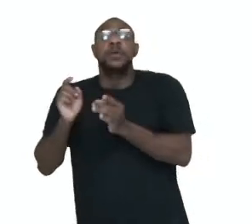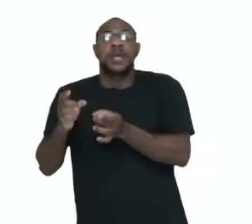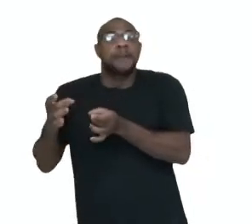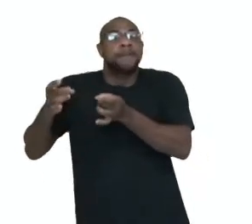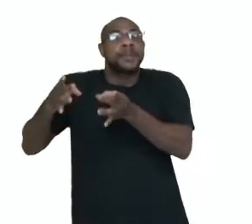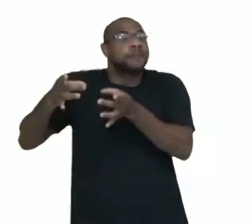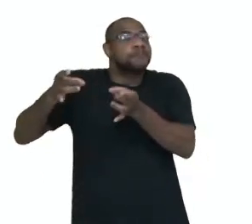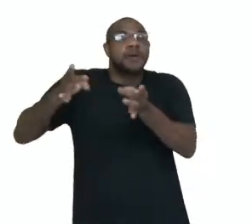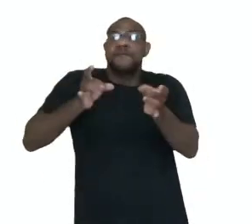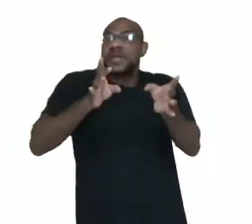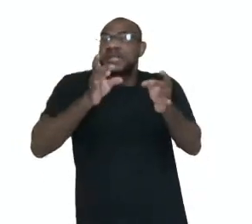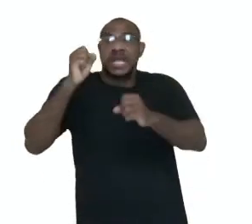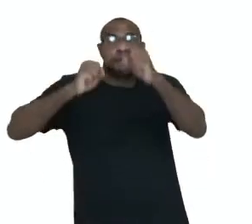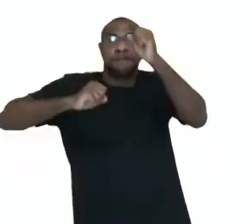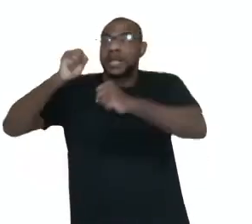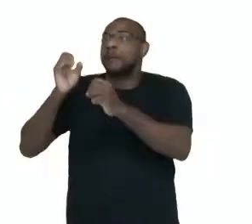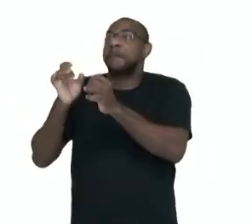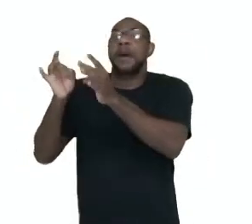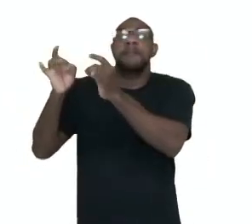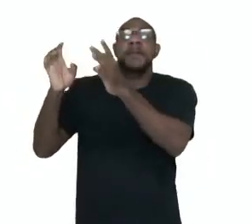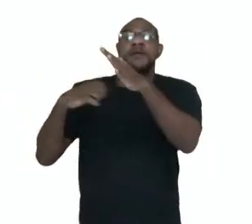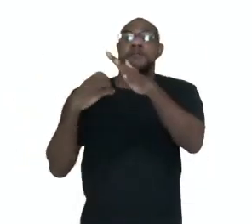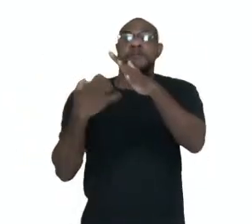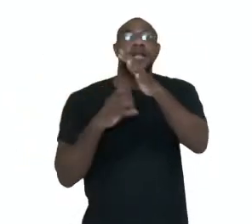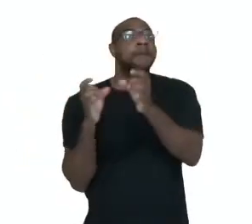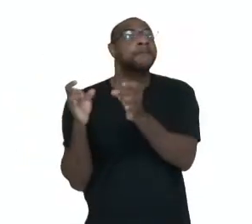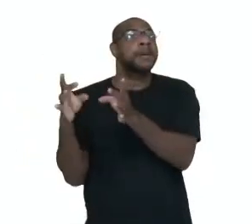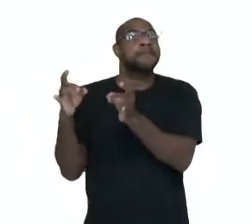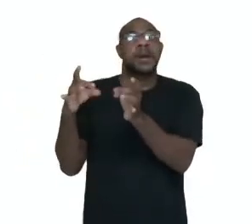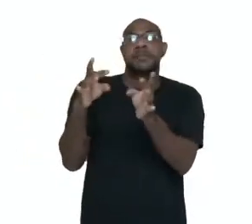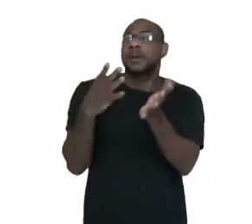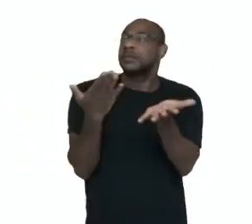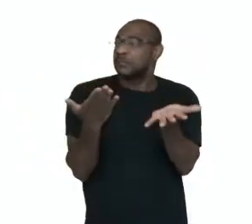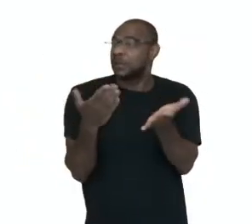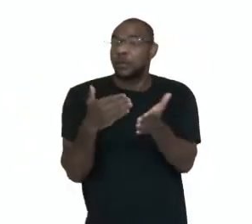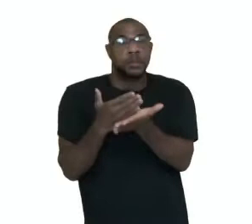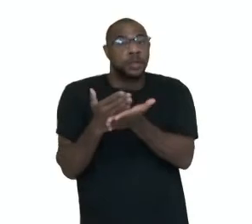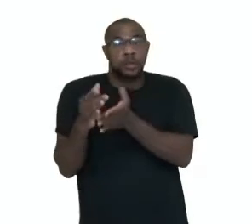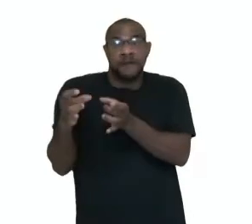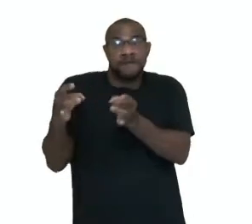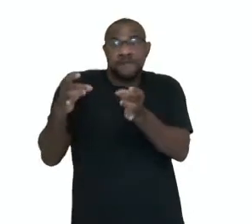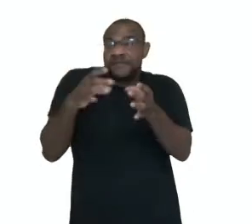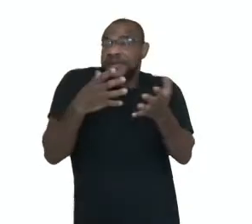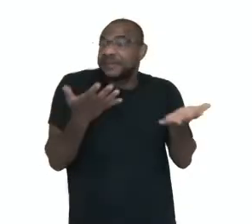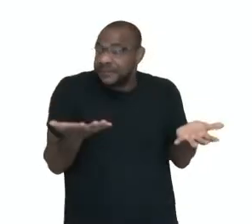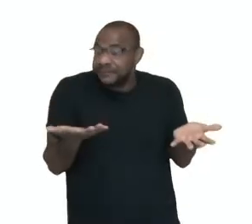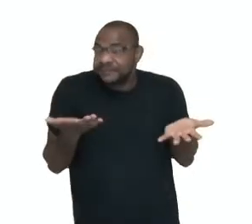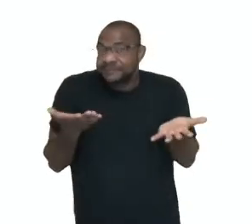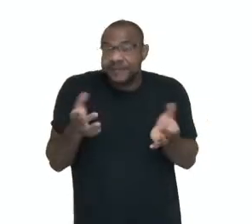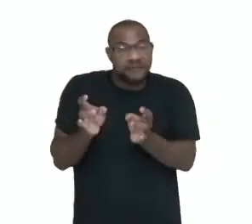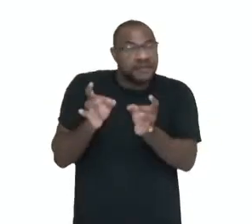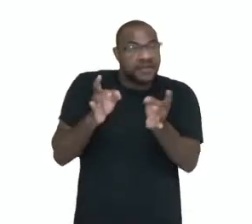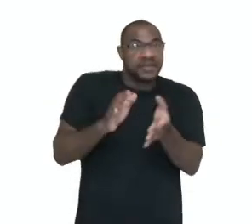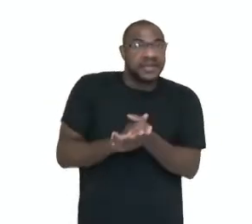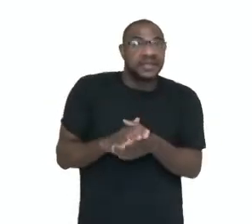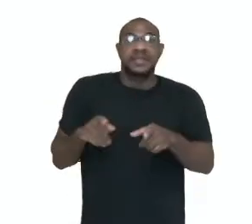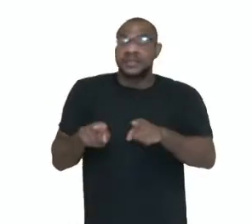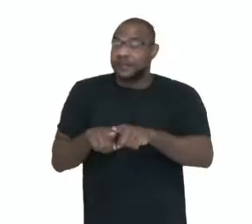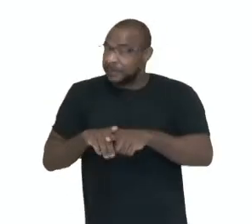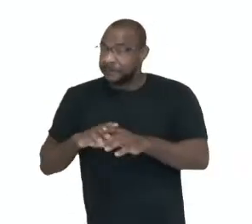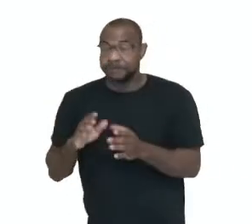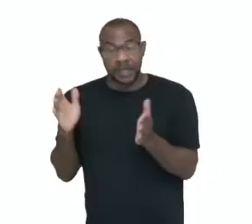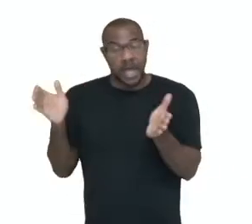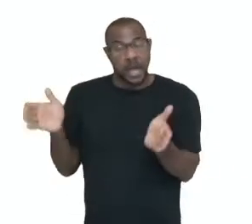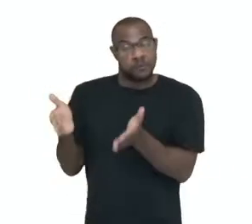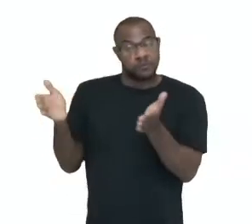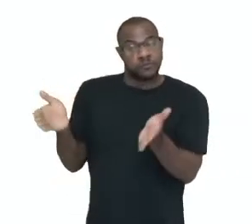essas empresas fizessem parcerias ou passassem literalmente para iniciativa privada, estimulou a concorrência, coisa que antes